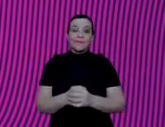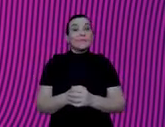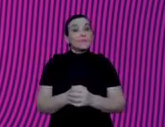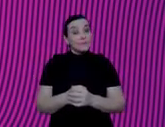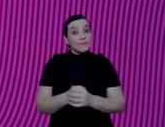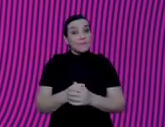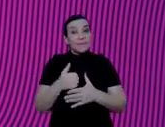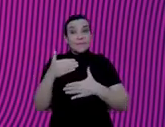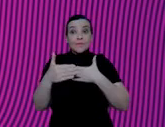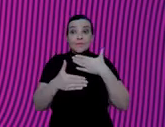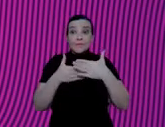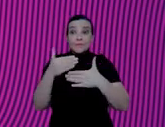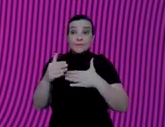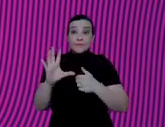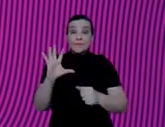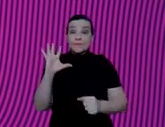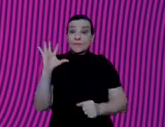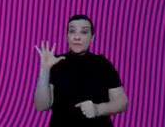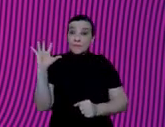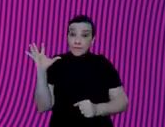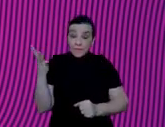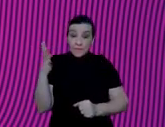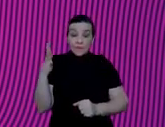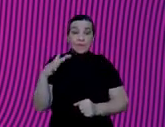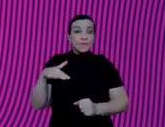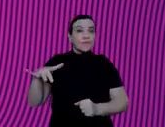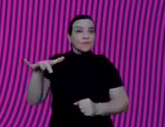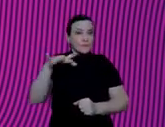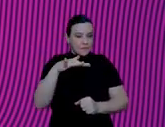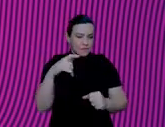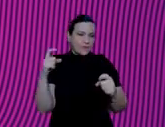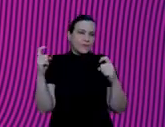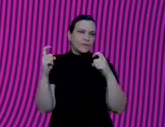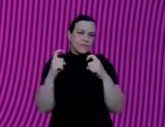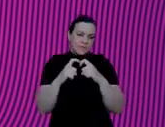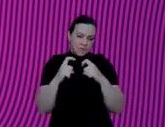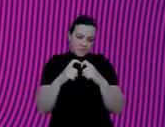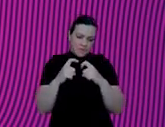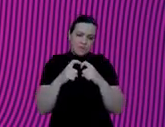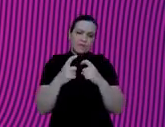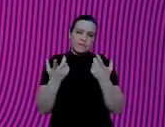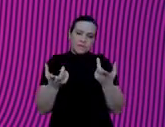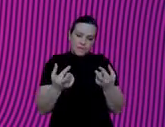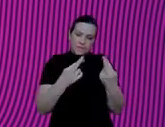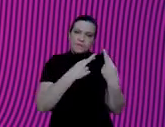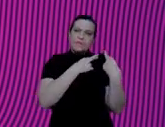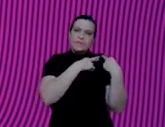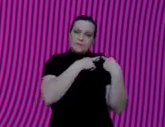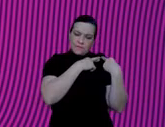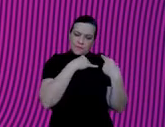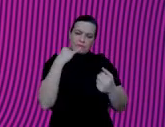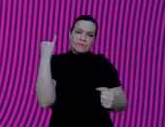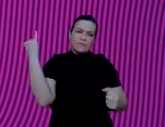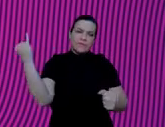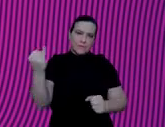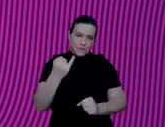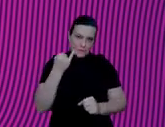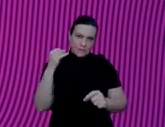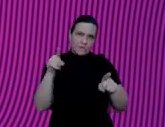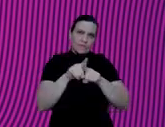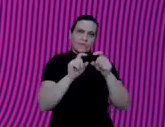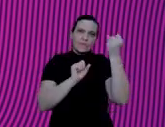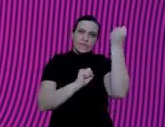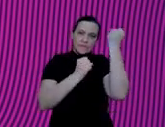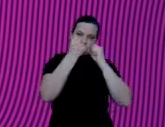expectativa, e nós, médicos, somos corresponsáveis por isso, e, em parte, a indústria farmacêutica também